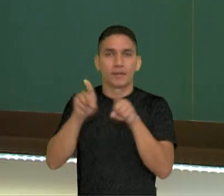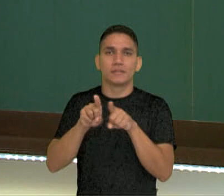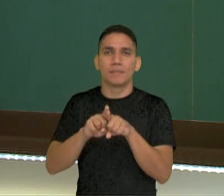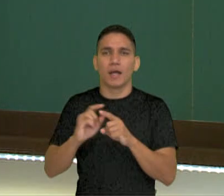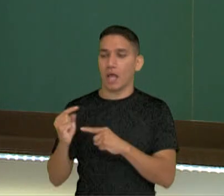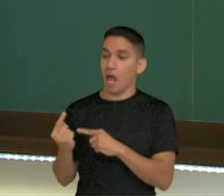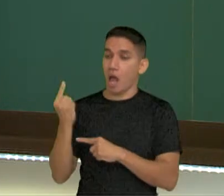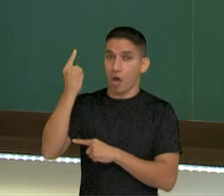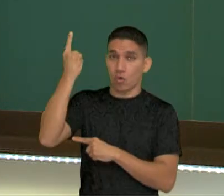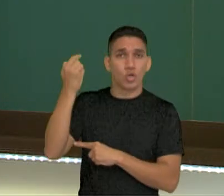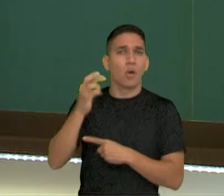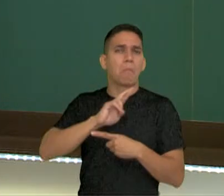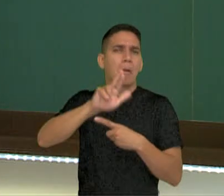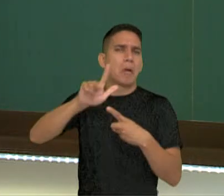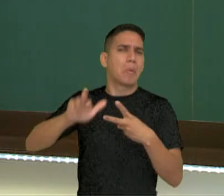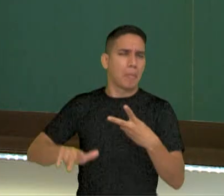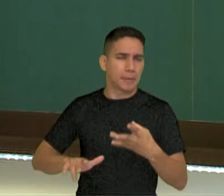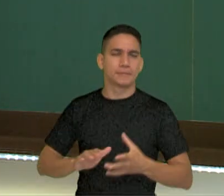outros tantos.